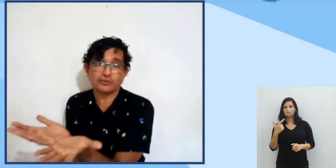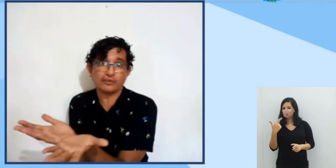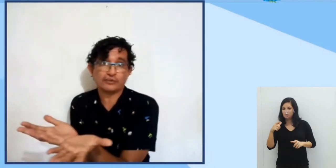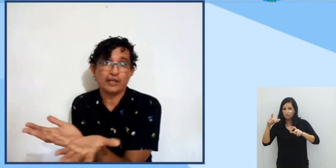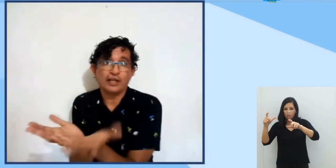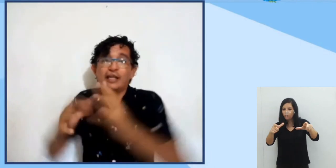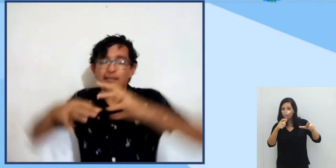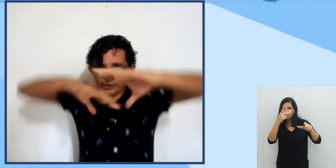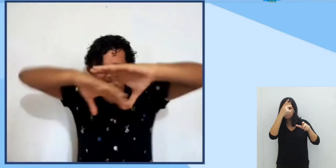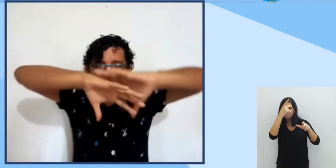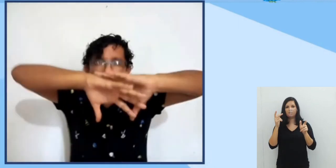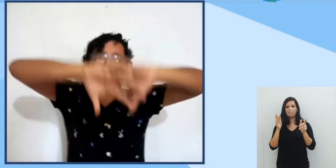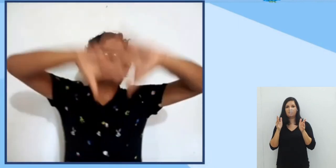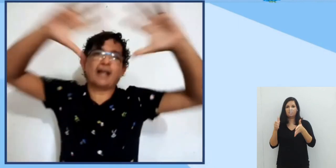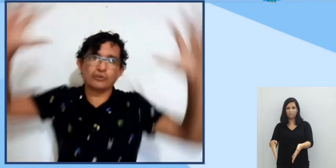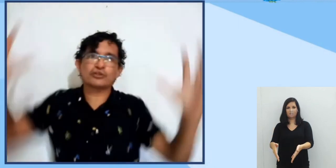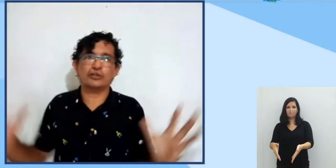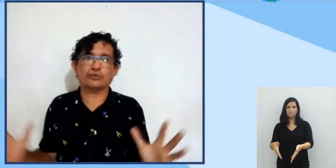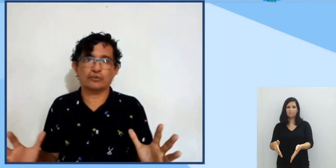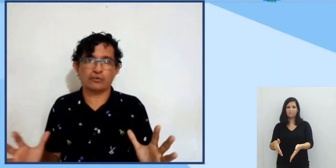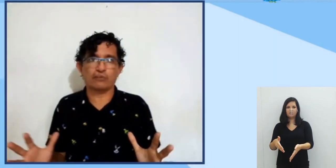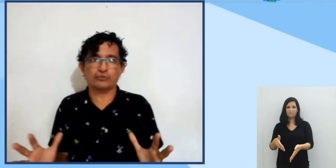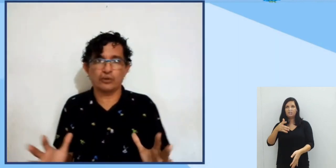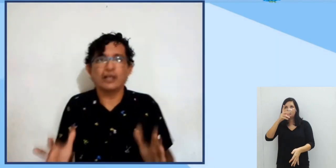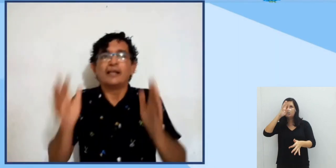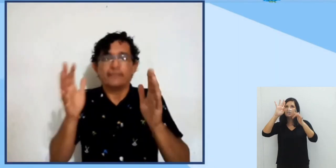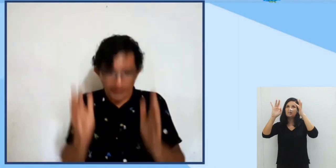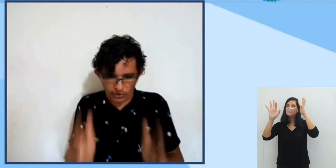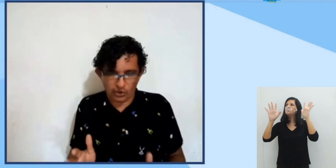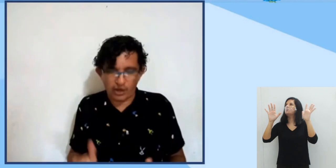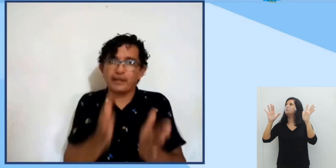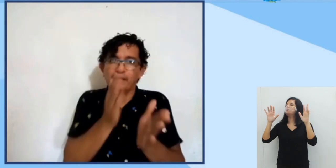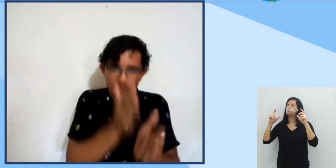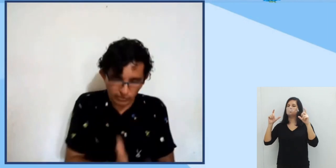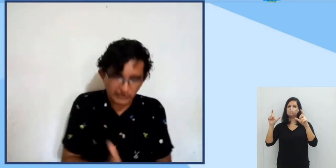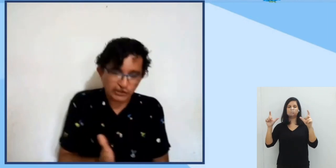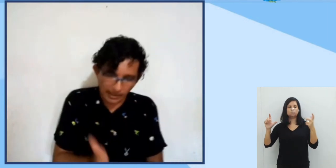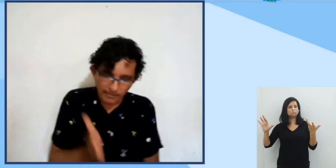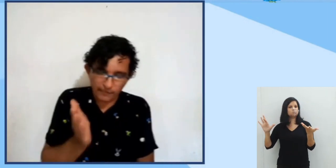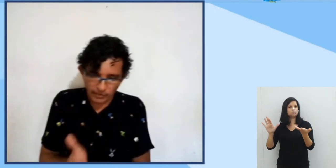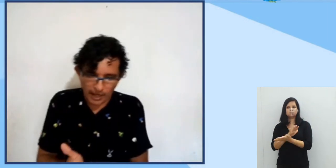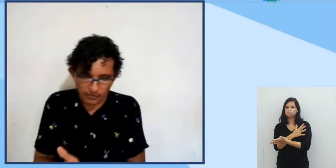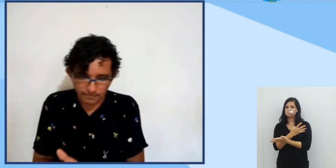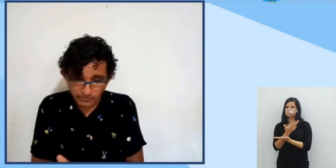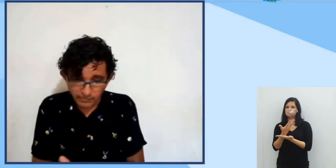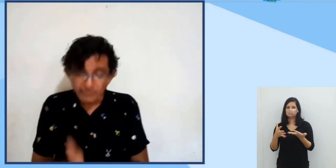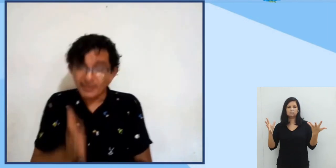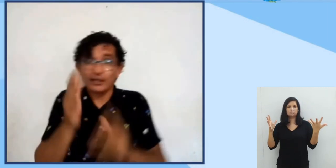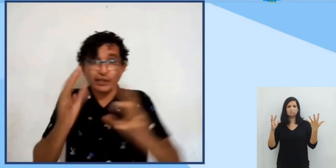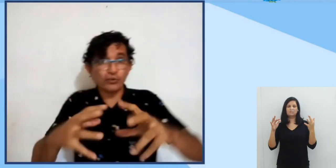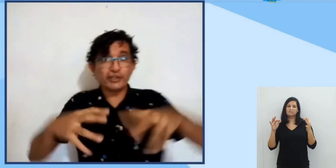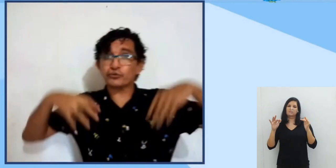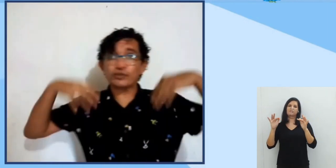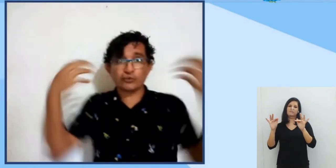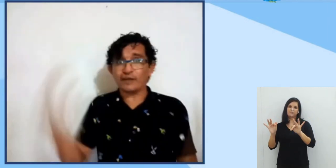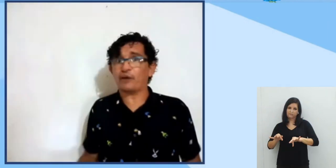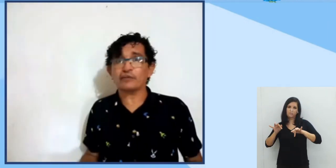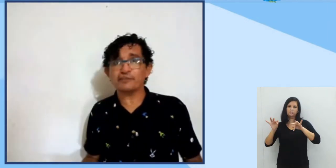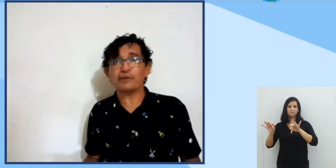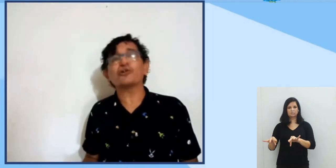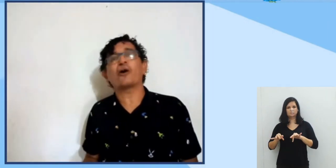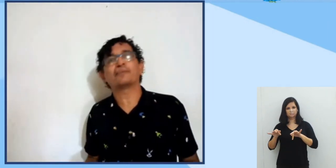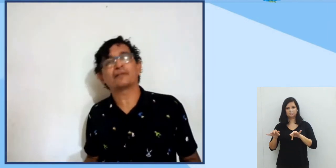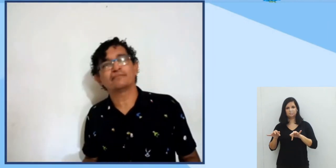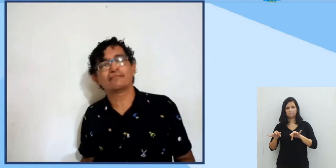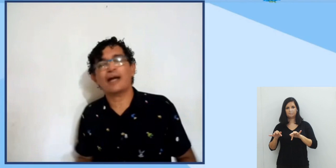as pessoas. Imagina o grande caos que isso não causou na Europa, tá, o sistema feudal. E com isso gerou a